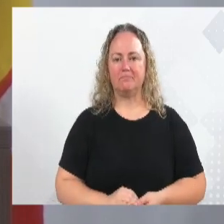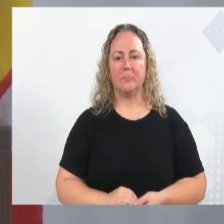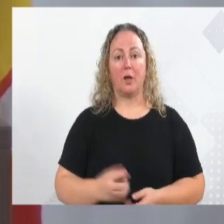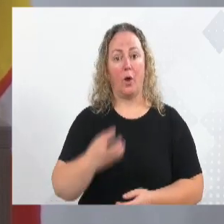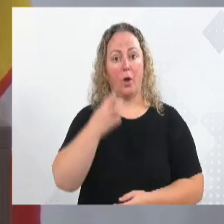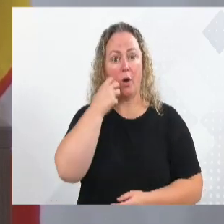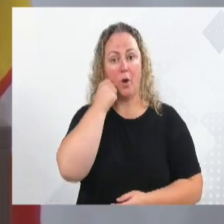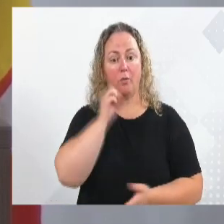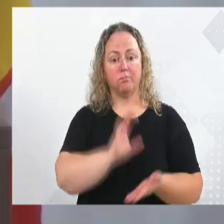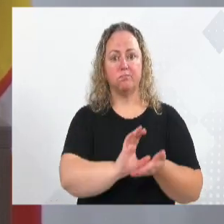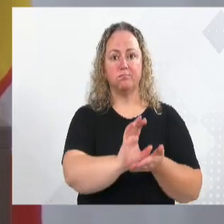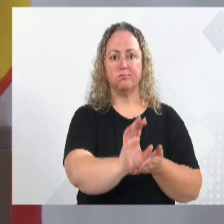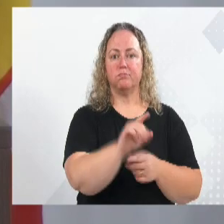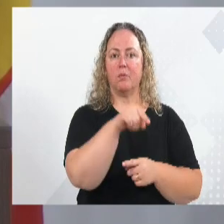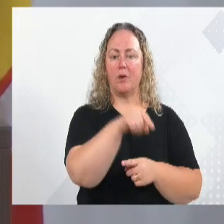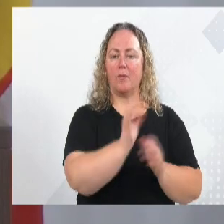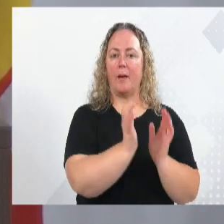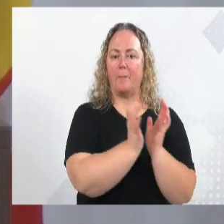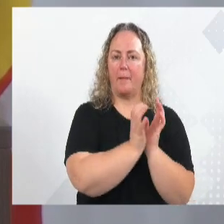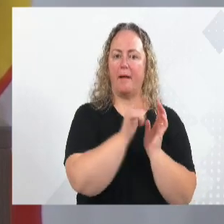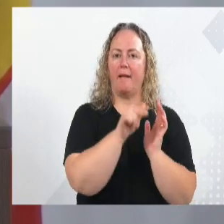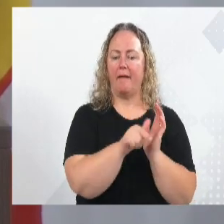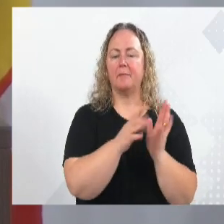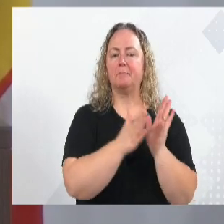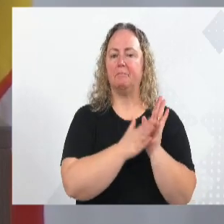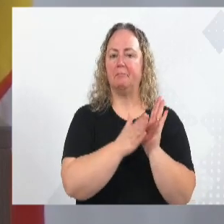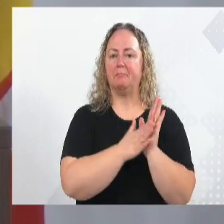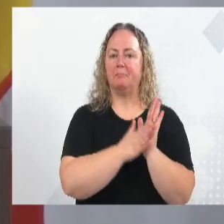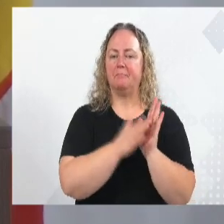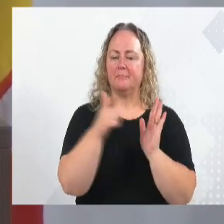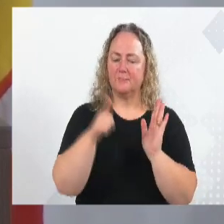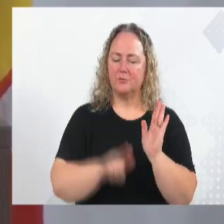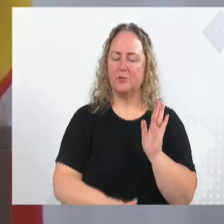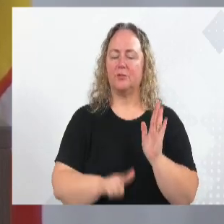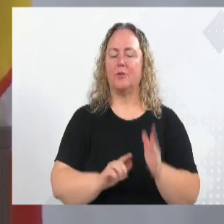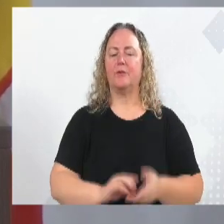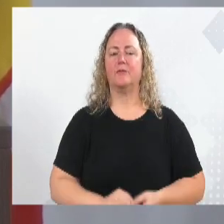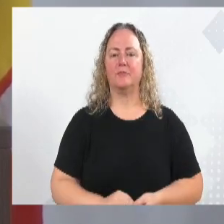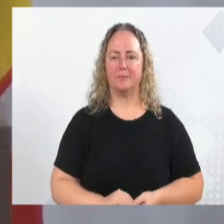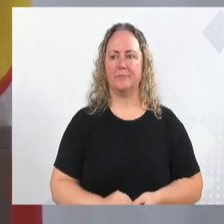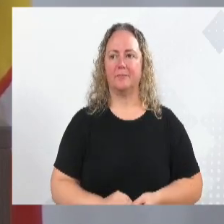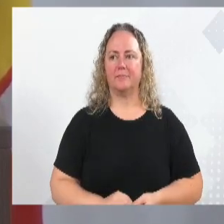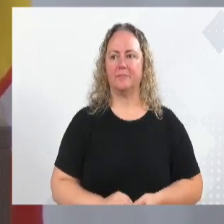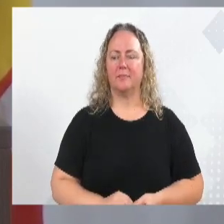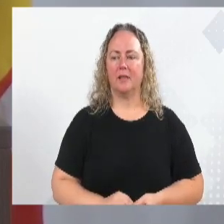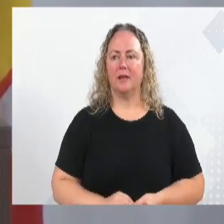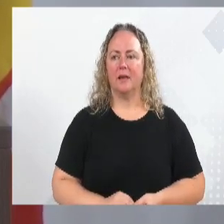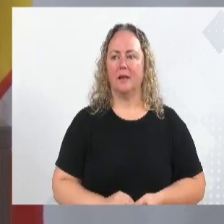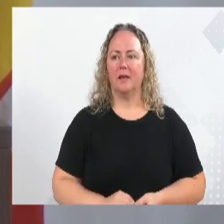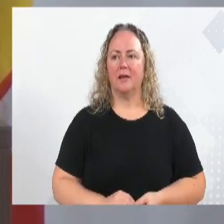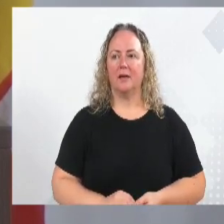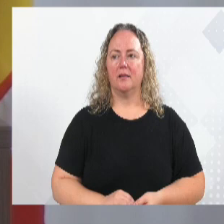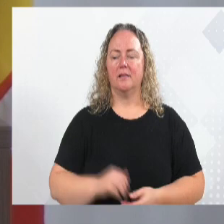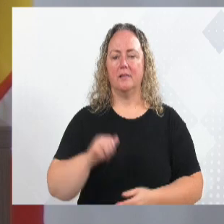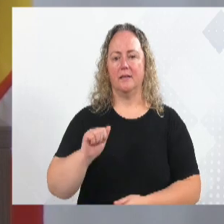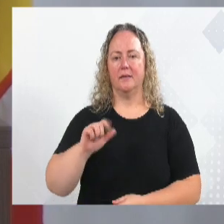que tá sendo repassado para pai Parabéns novamente em nome de todos que fazem parte